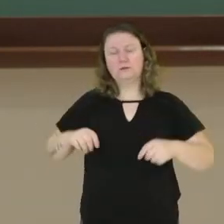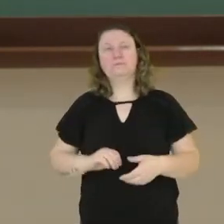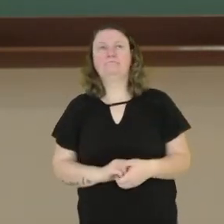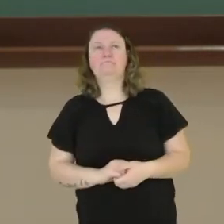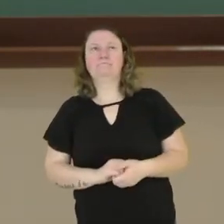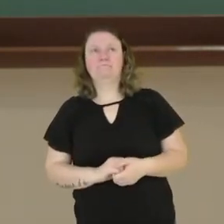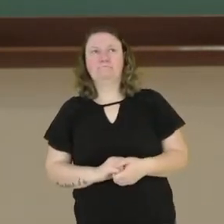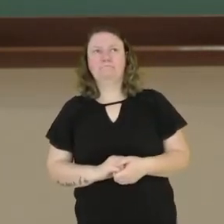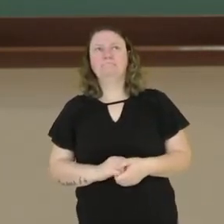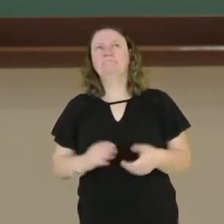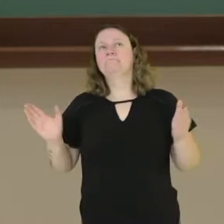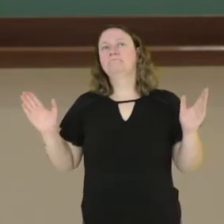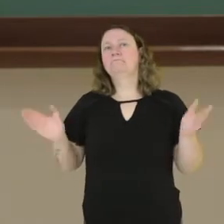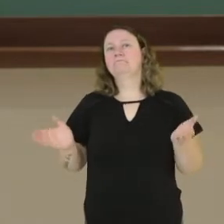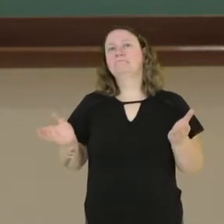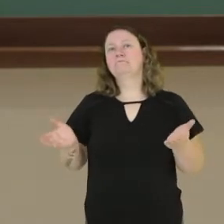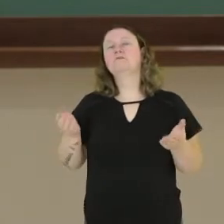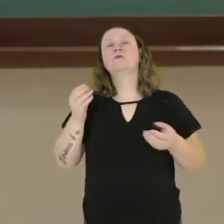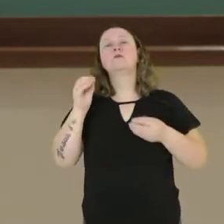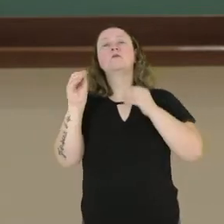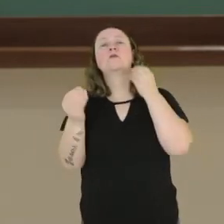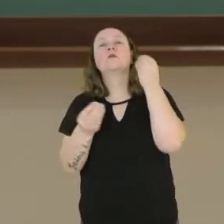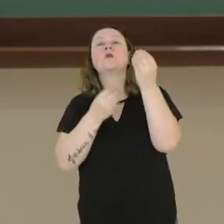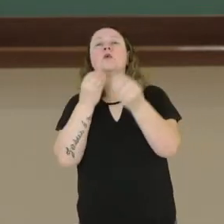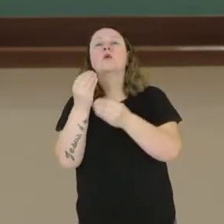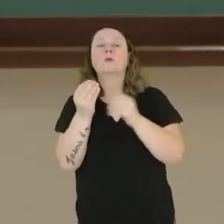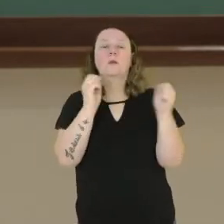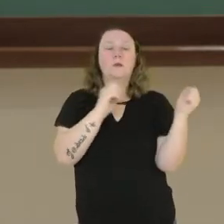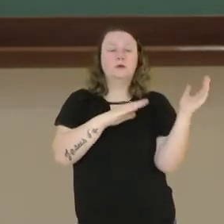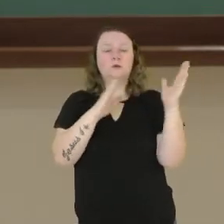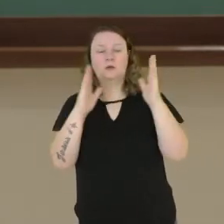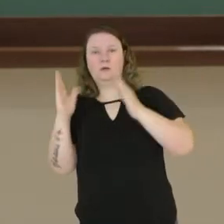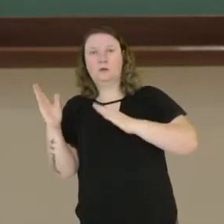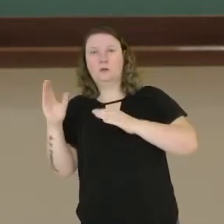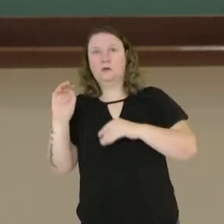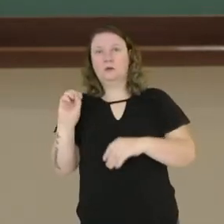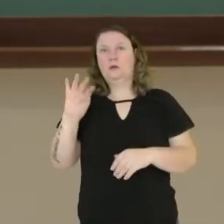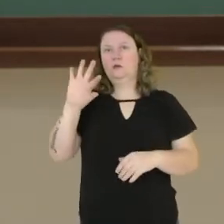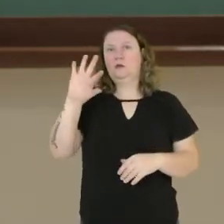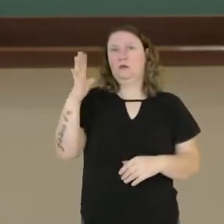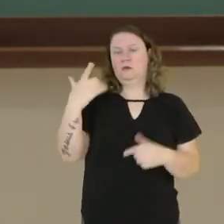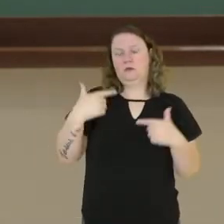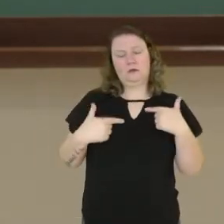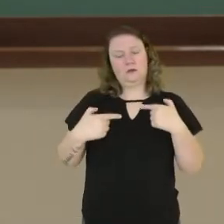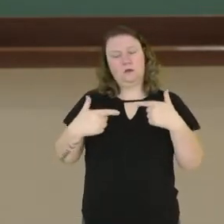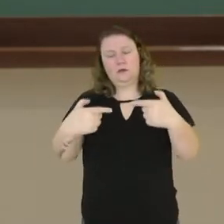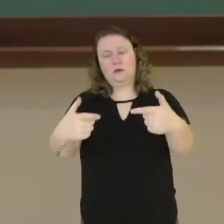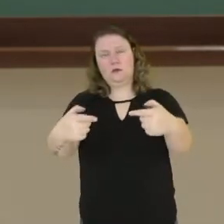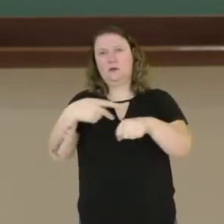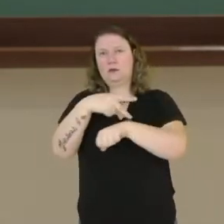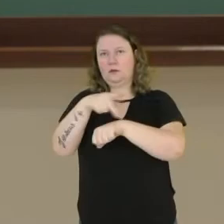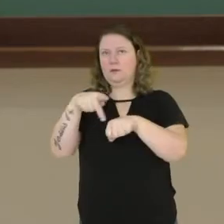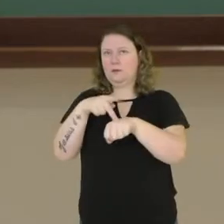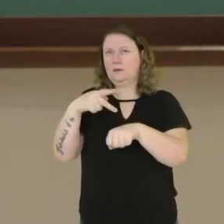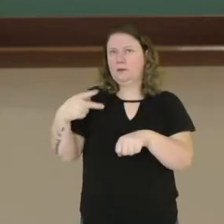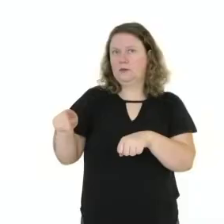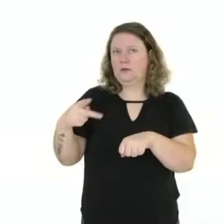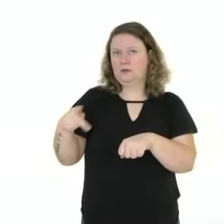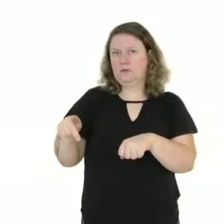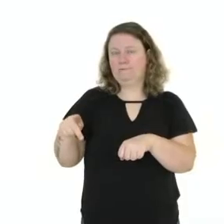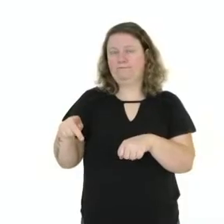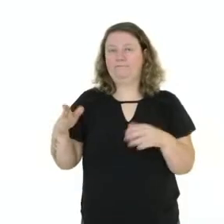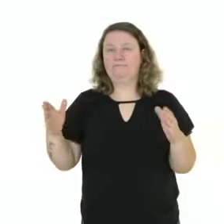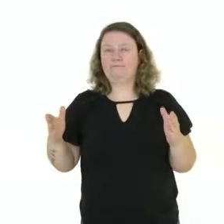Bom, vamos ver o que a gente estava vivendo nesse período em que vai ocorrer a Guerra do Paraguai. O Império